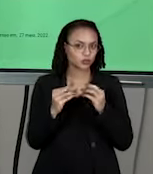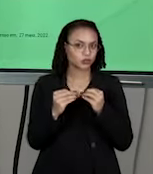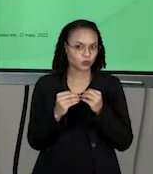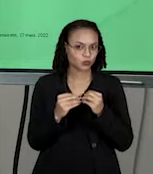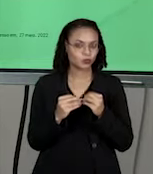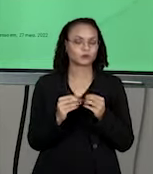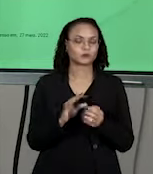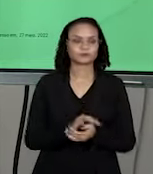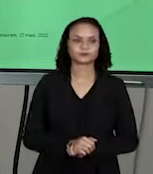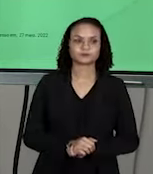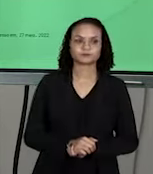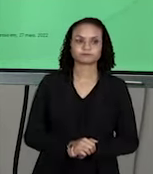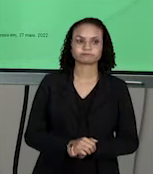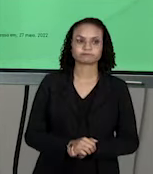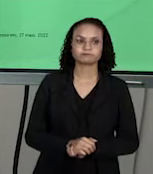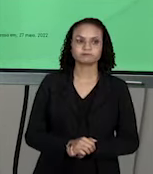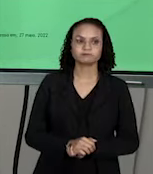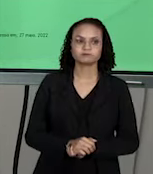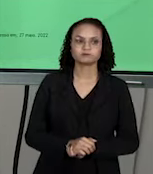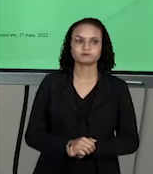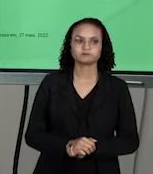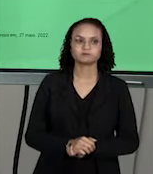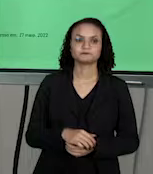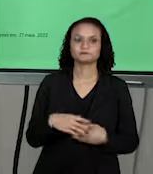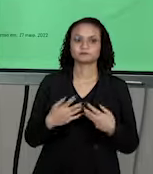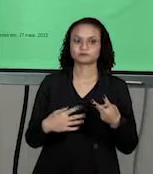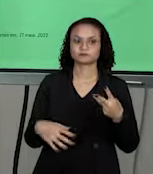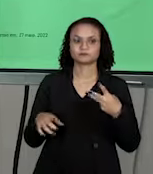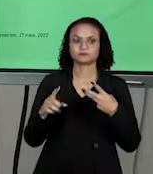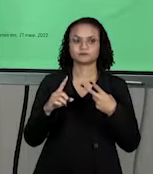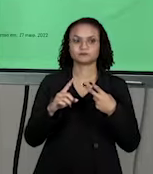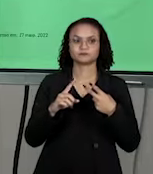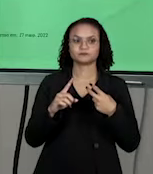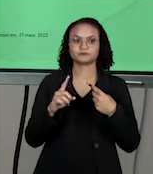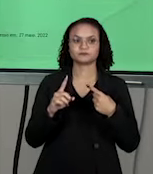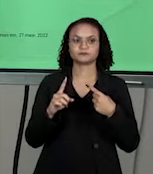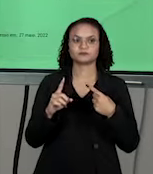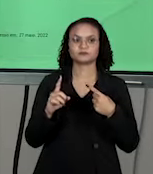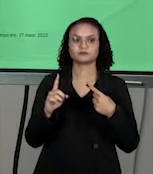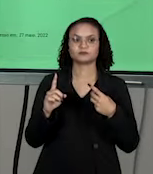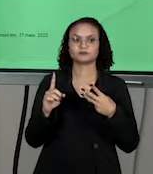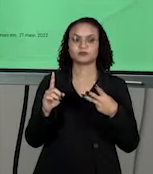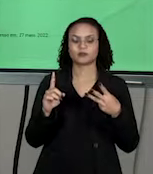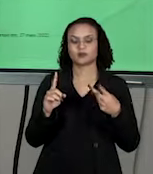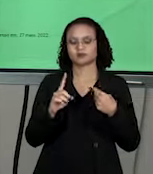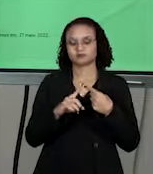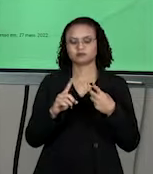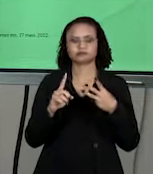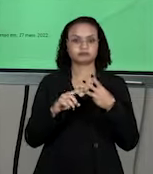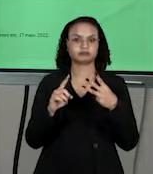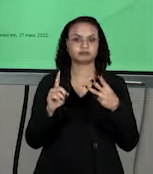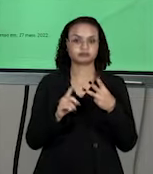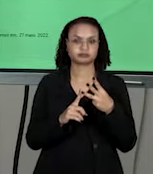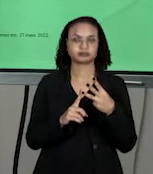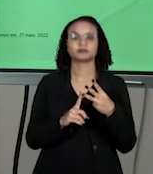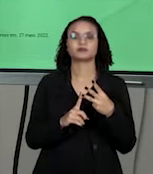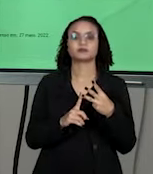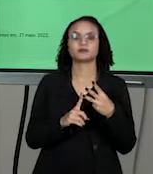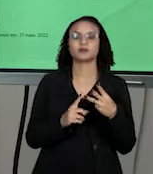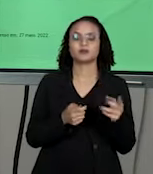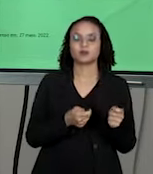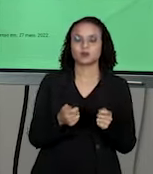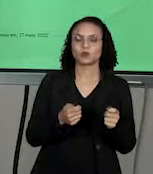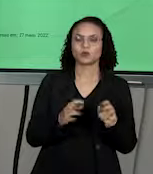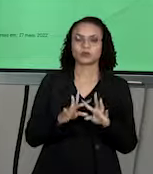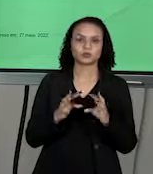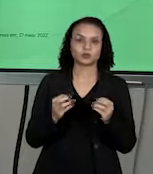aos pouquinhos, tá? Então, voltando aqui, na região central a gente tem a hipófise, né, que coordena todas as demais glândulas do